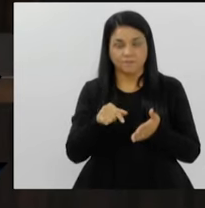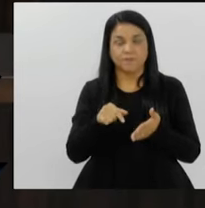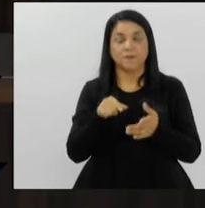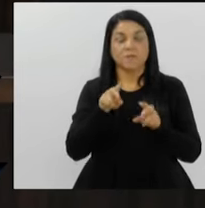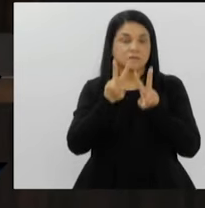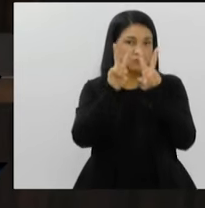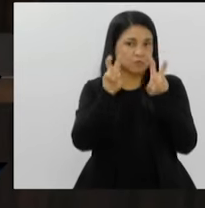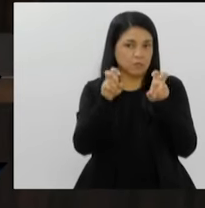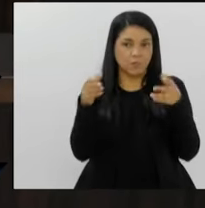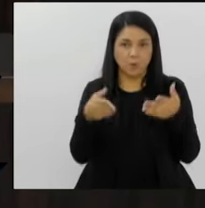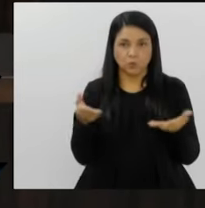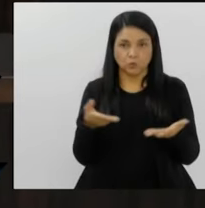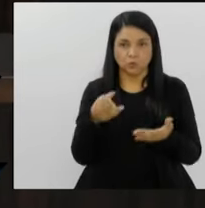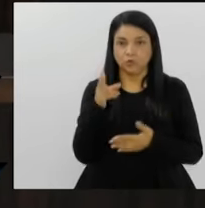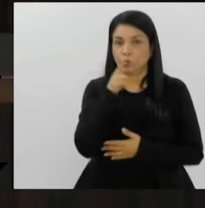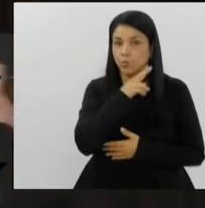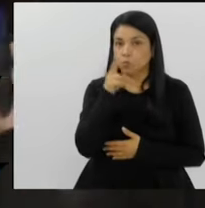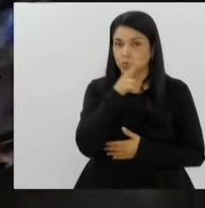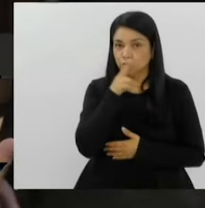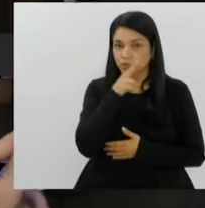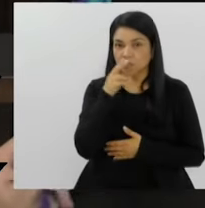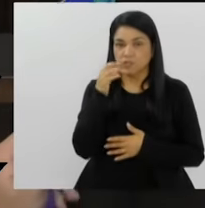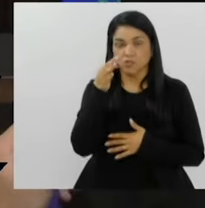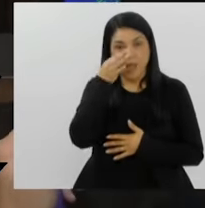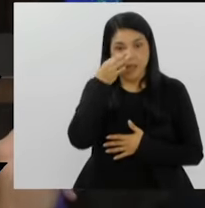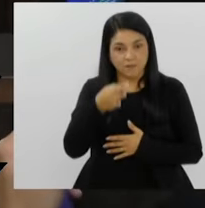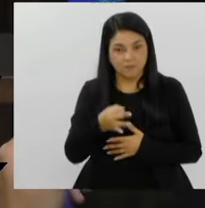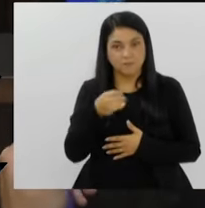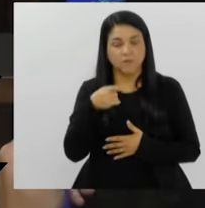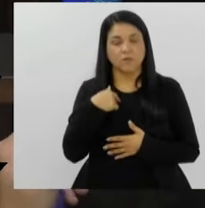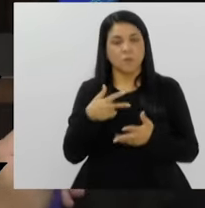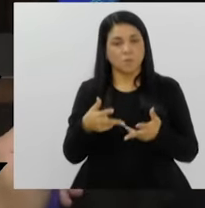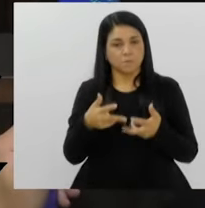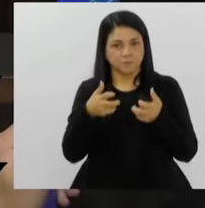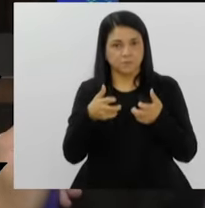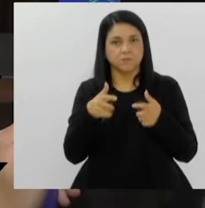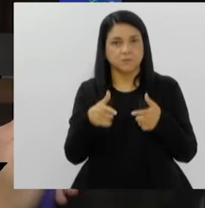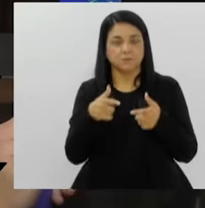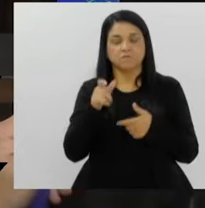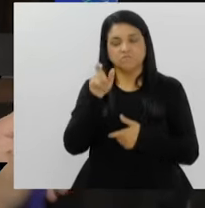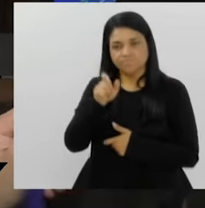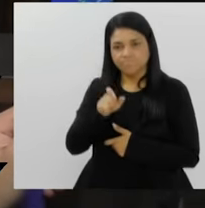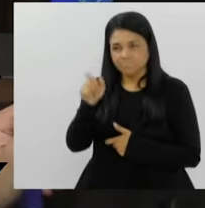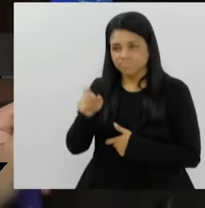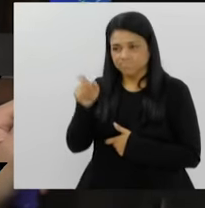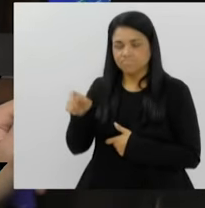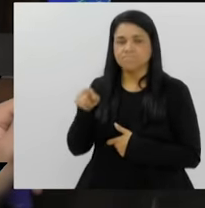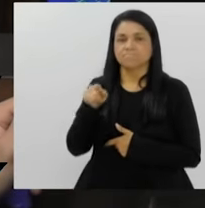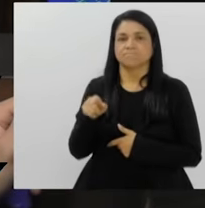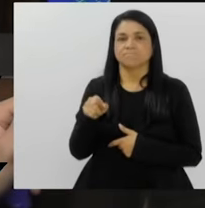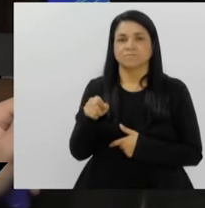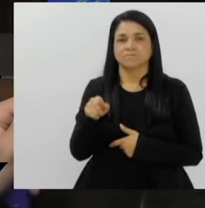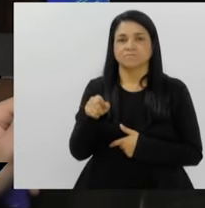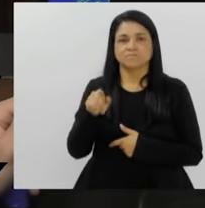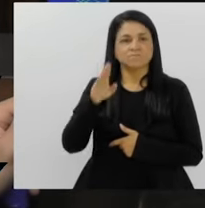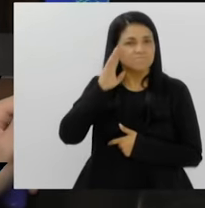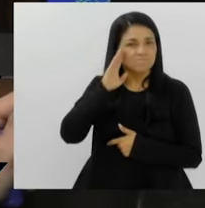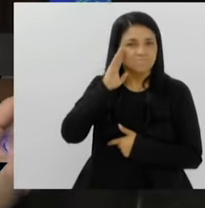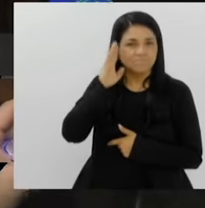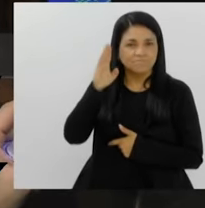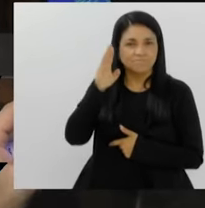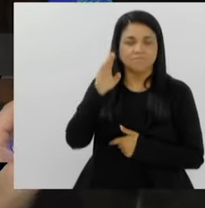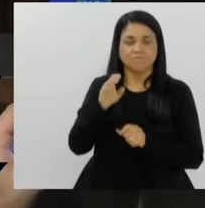requer urgência e muita atenção, eu ouvi cautelosamente, Vossa Excelência é um dos mais, se não o